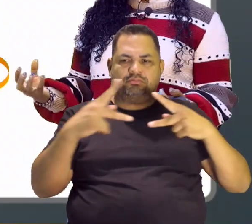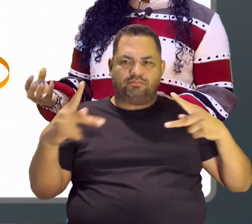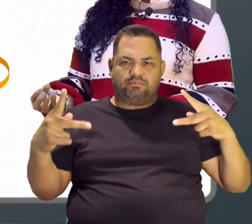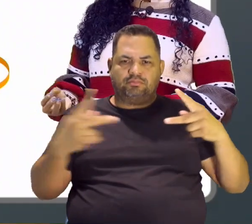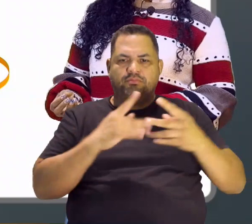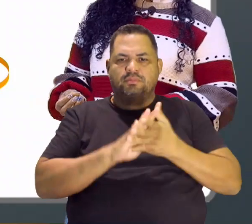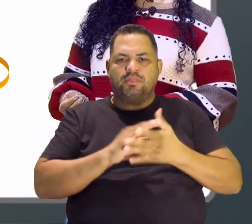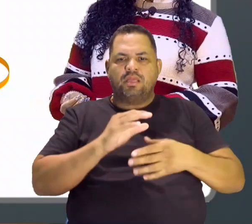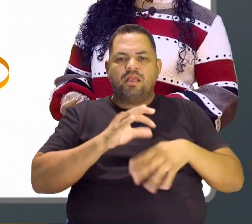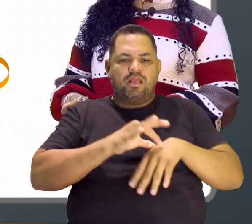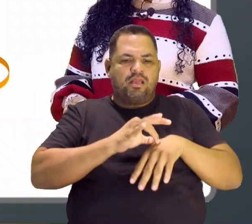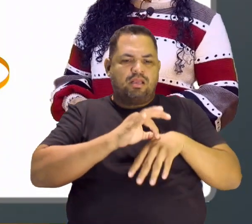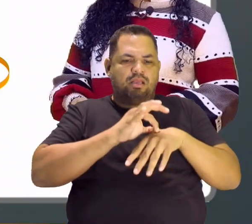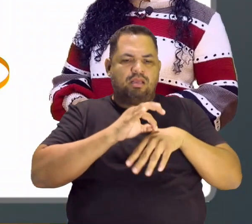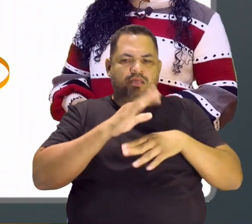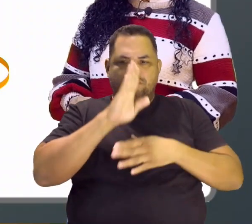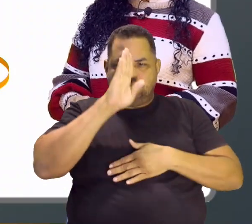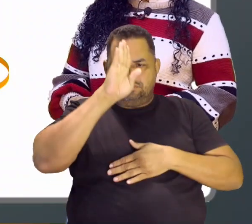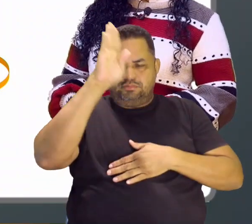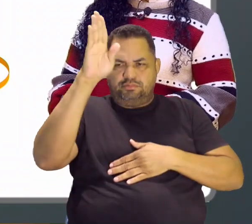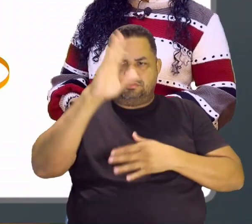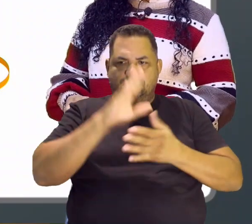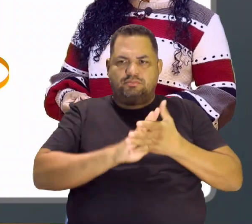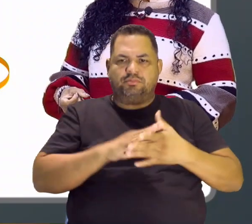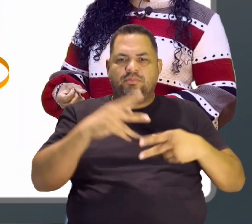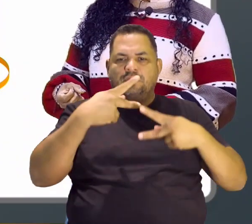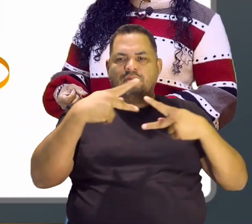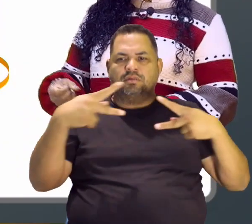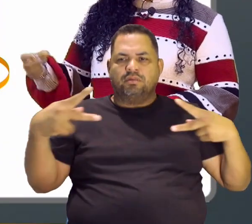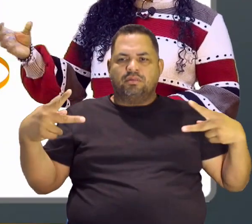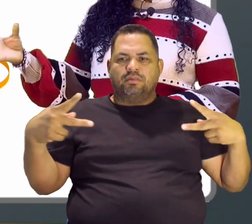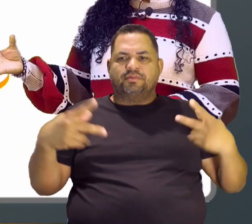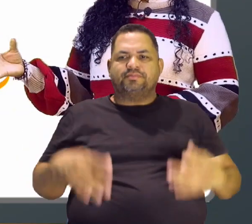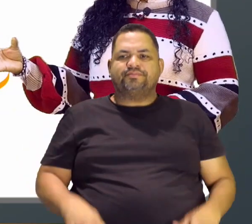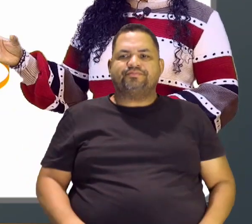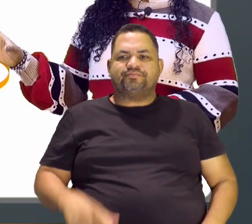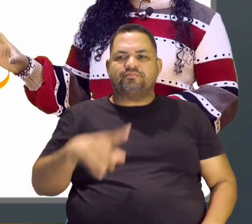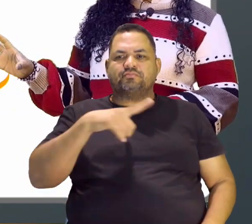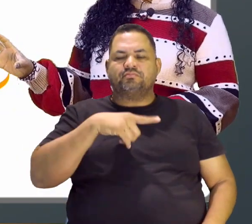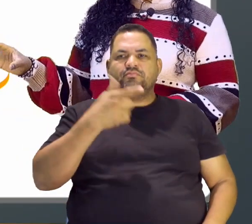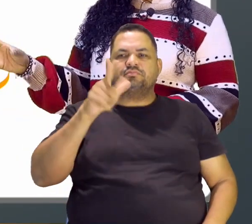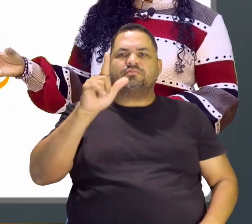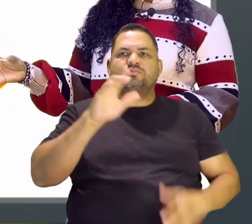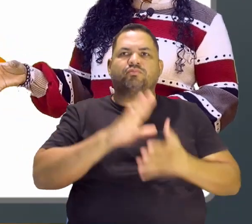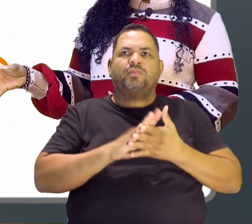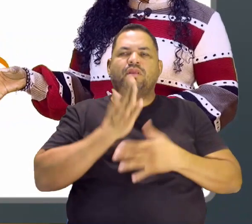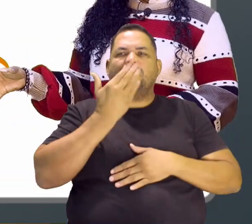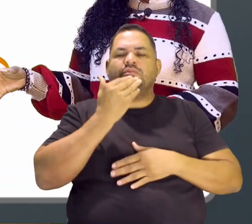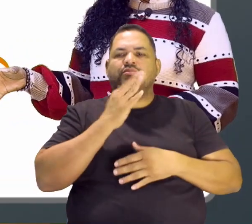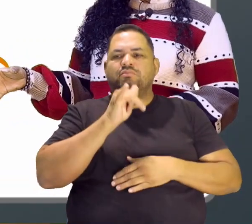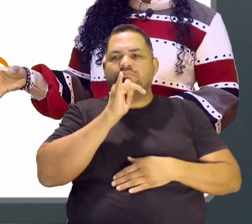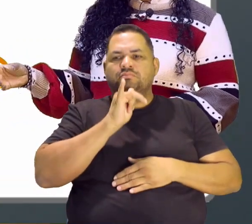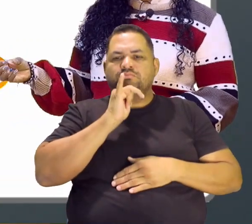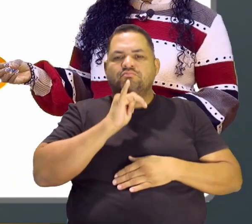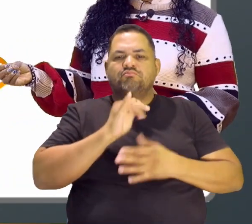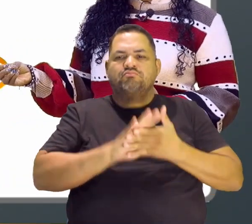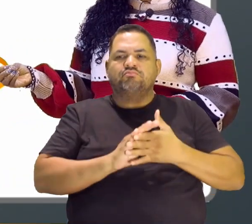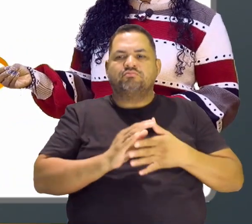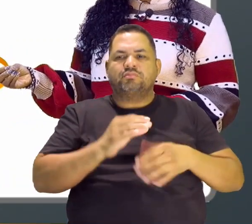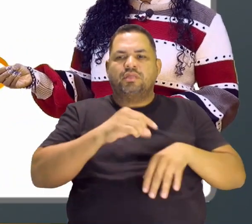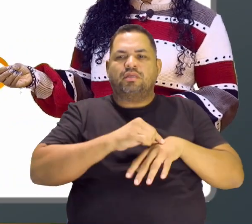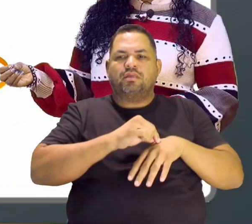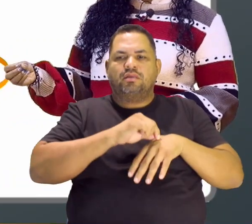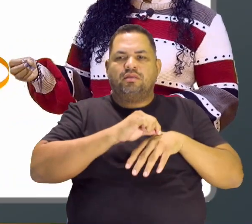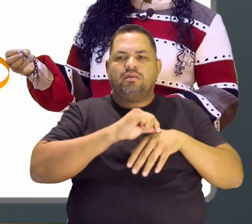carnes principalmente aí, né? As proteínas, tem outros alimentos, mas a gente encontra, por exemplo, nas carnes, tá? Principalmente nas